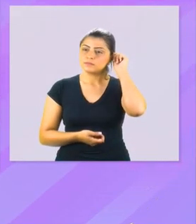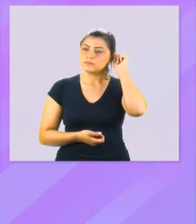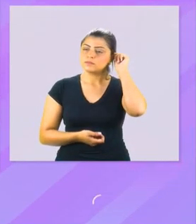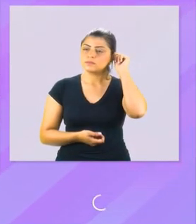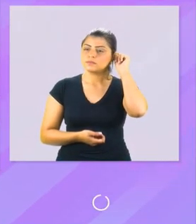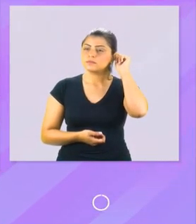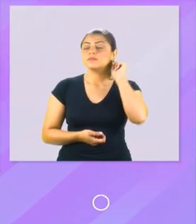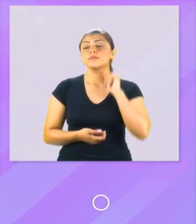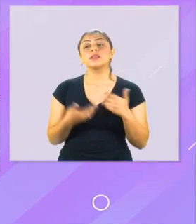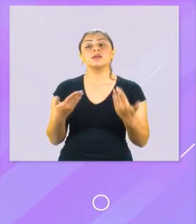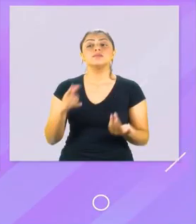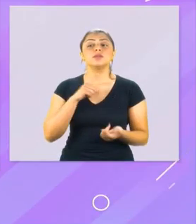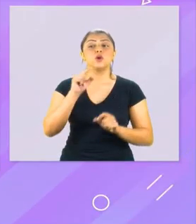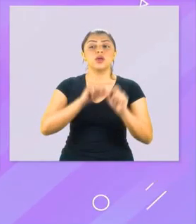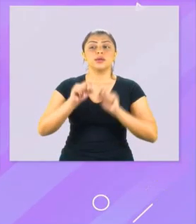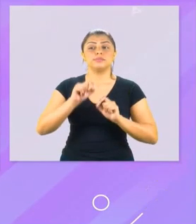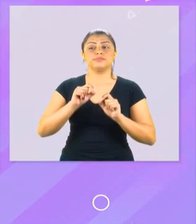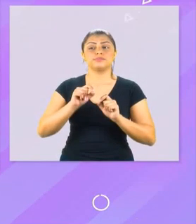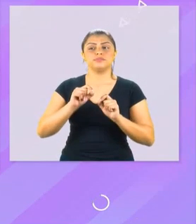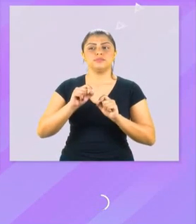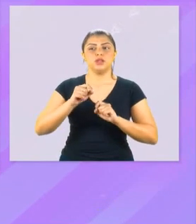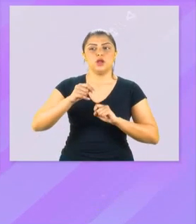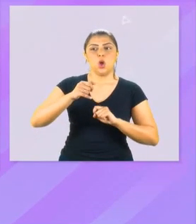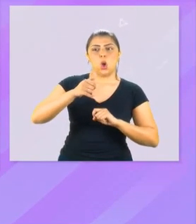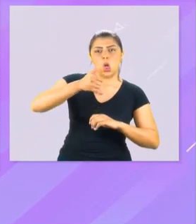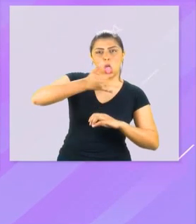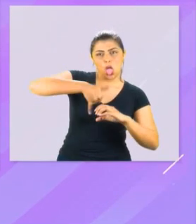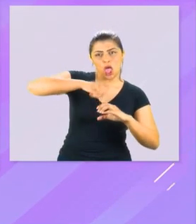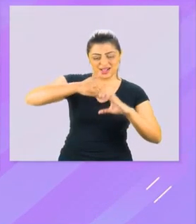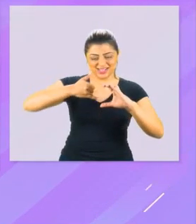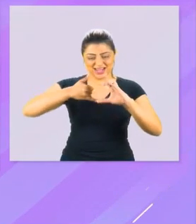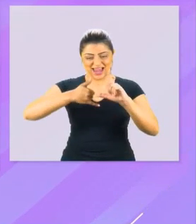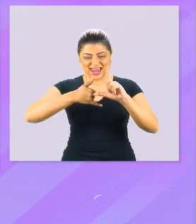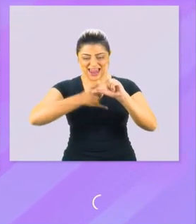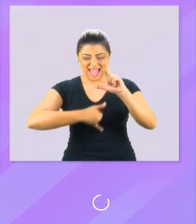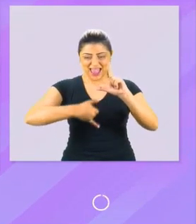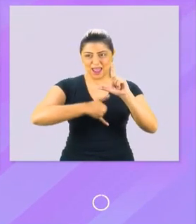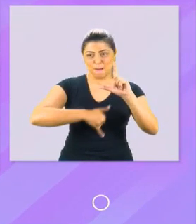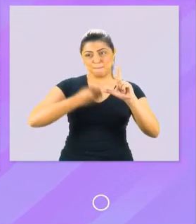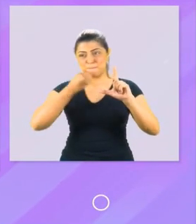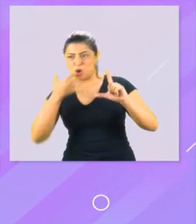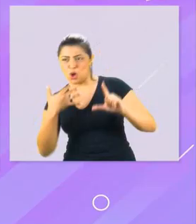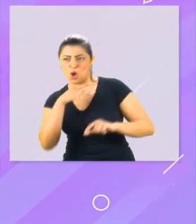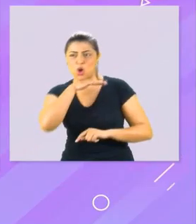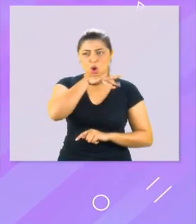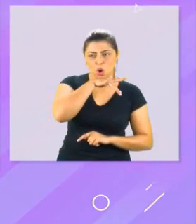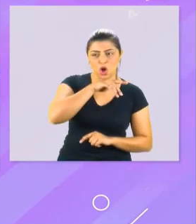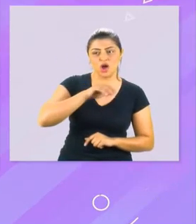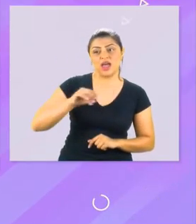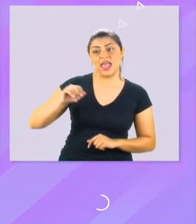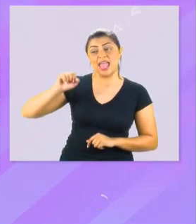densidade. E aí que nós entramos, então, no tal do colesterol bom e colesterol